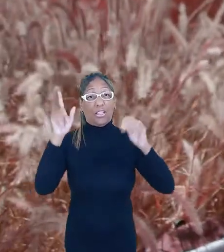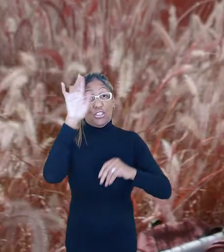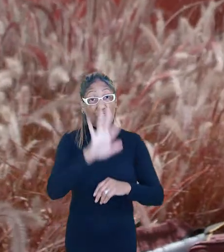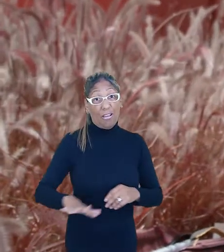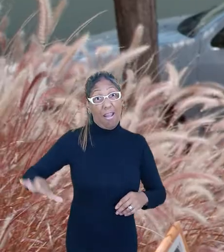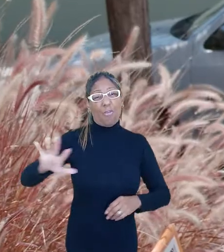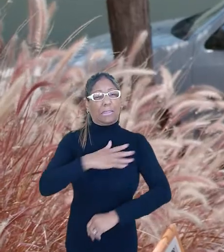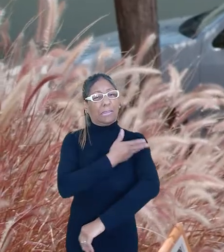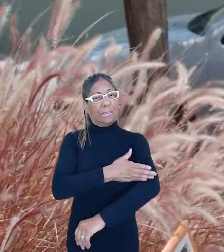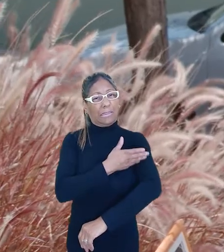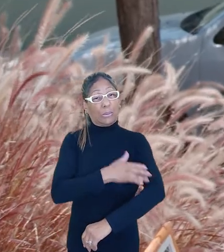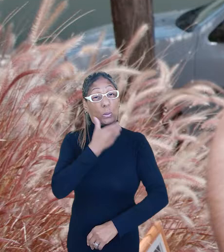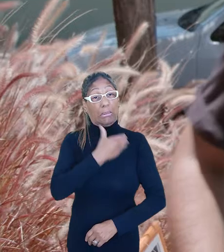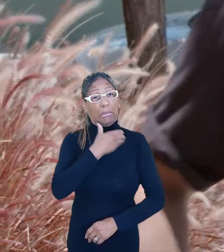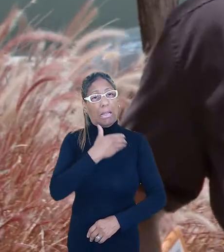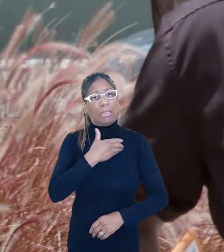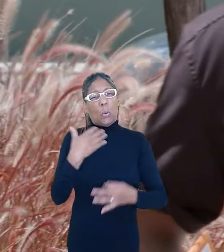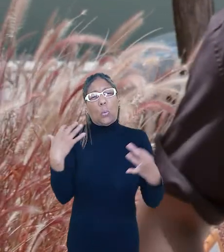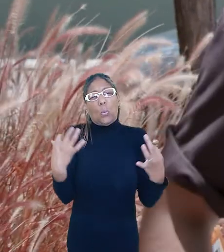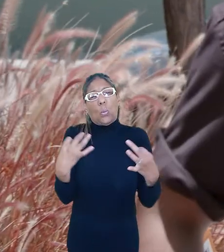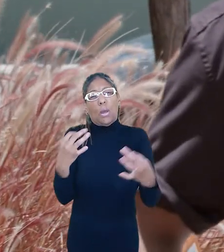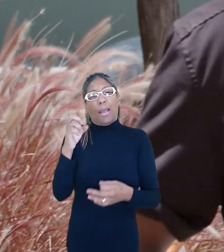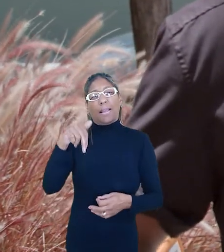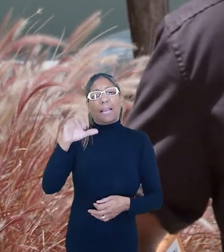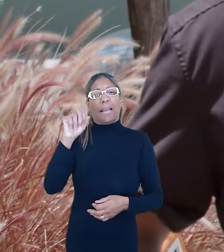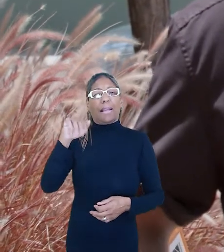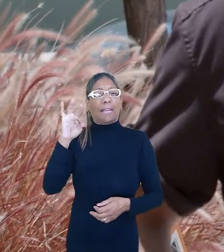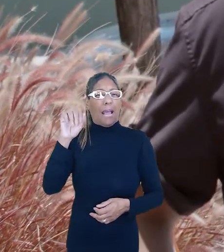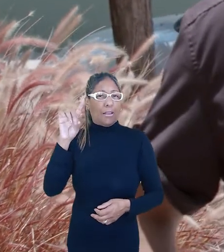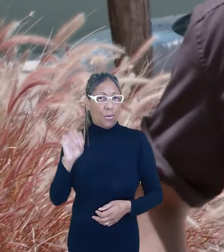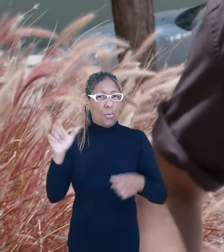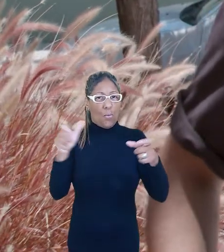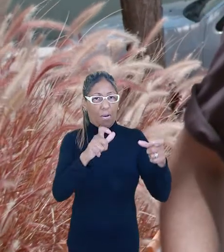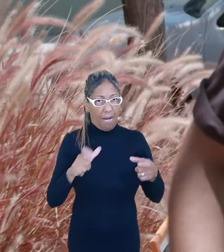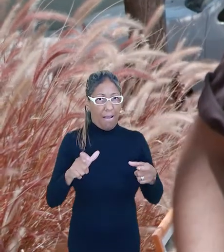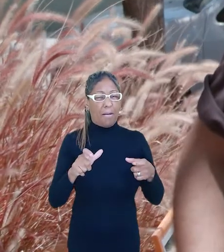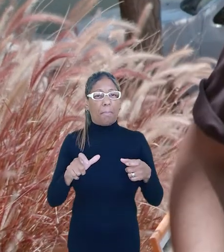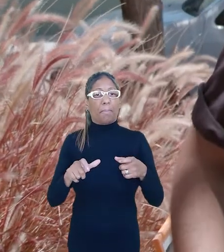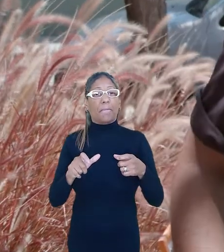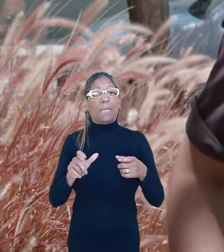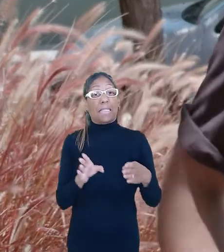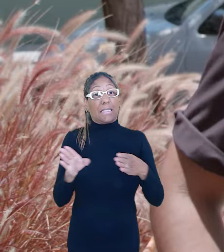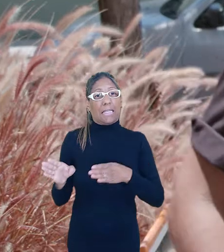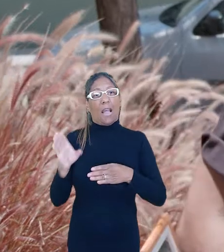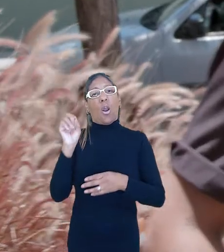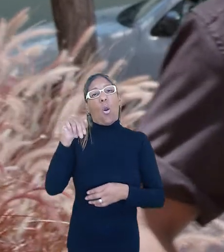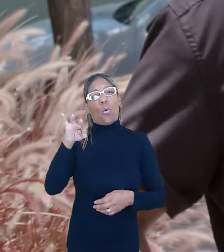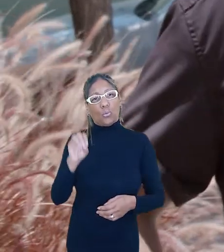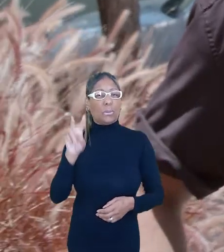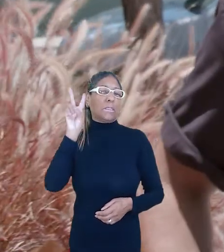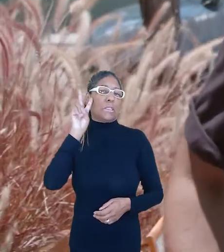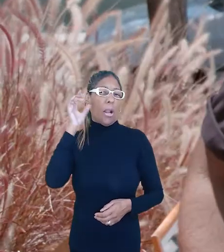ensaio geral. A gente está fazendo Natal Encantado, contos natalinos, é a nossa primeira produção do Saindo do Conto,